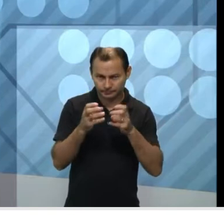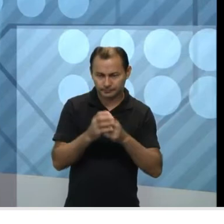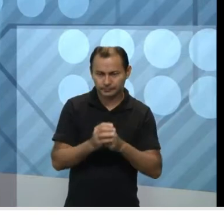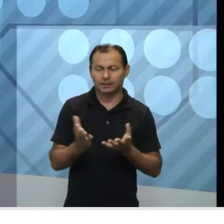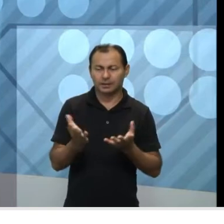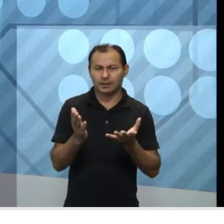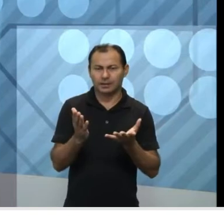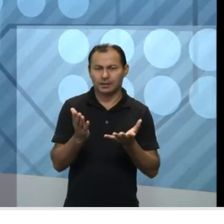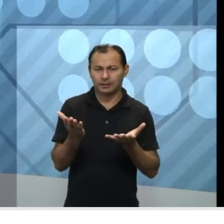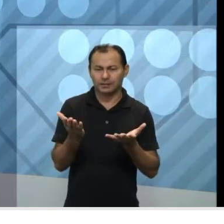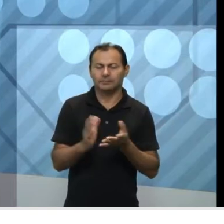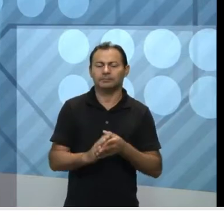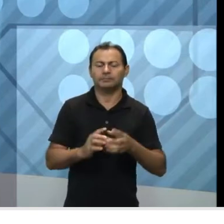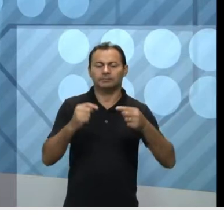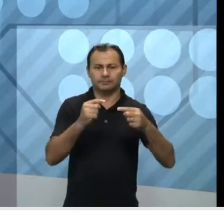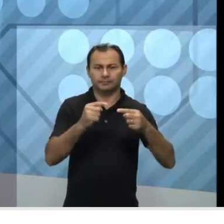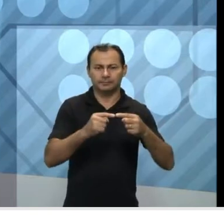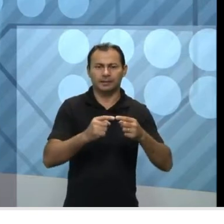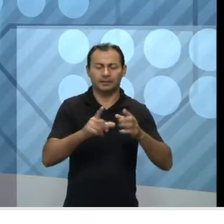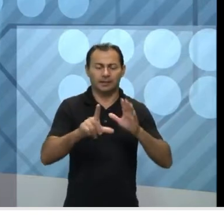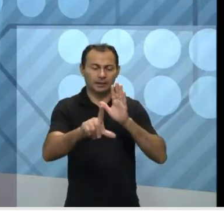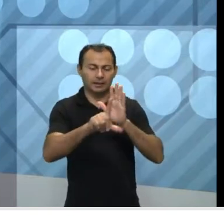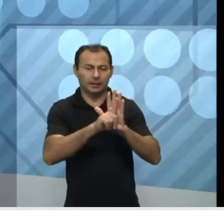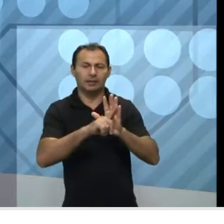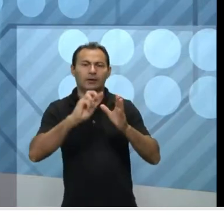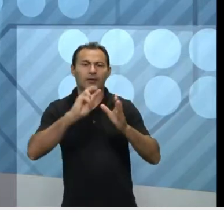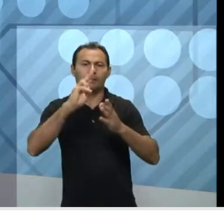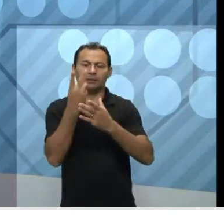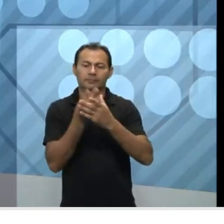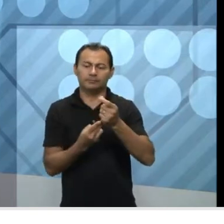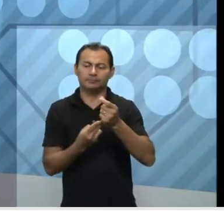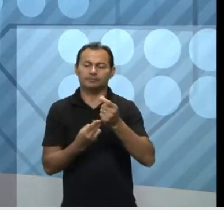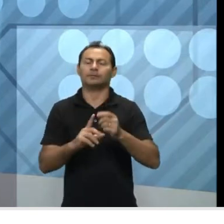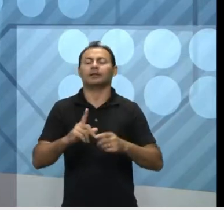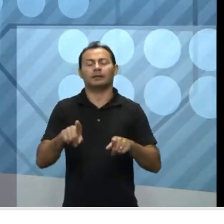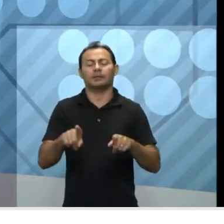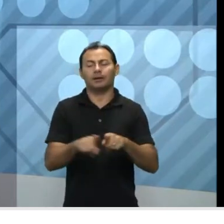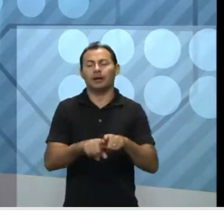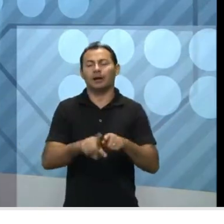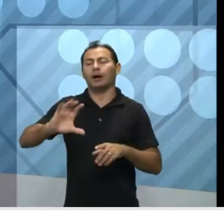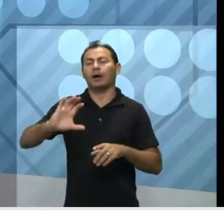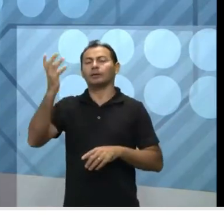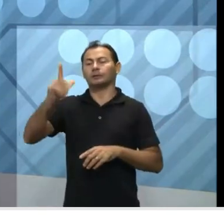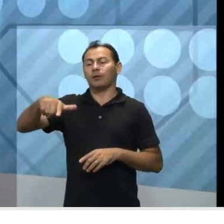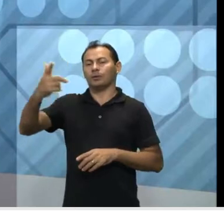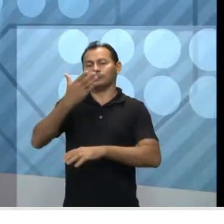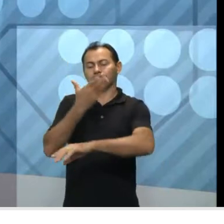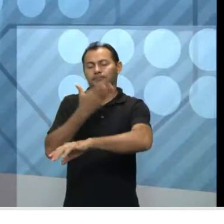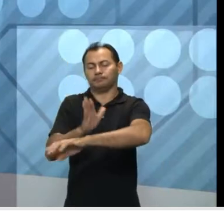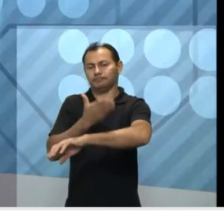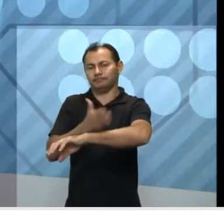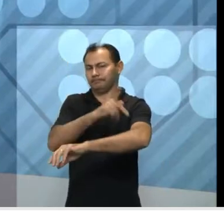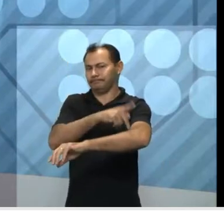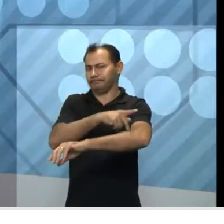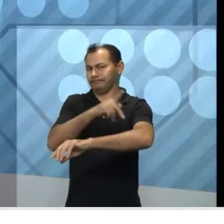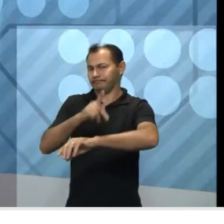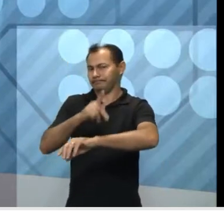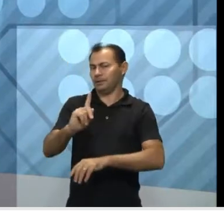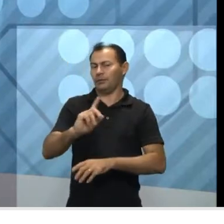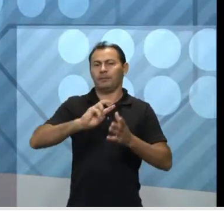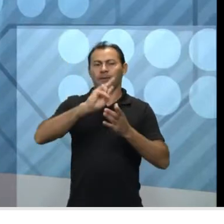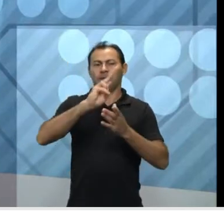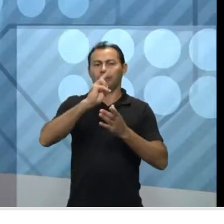que é o bilinguismo, mas ocorrem outras práticas pedagógicas que não são também o bilinguismo. Tá? Então, na atualidade,